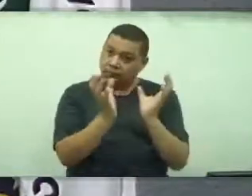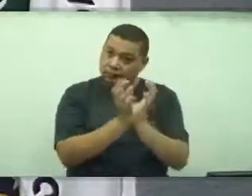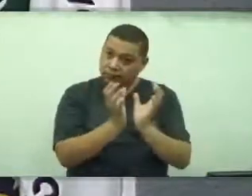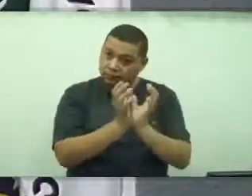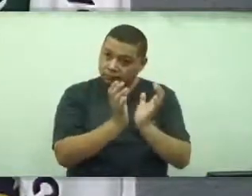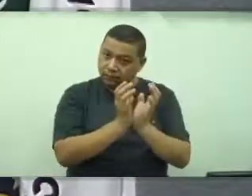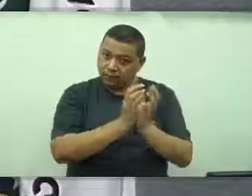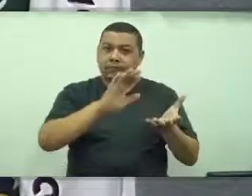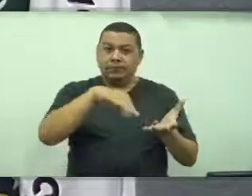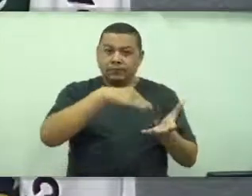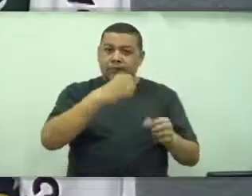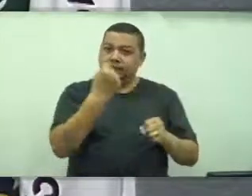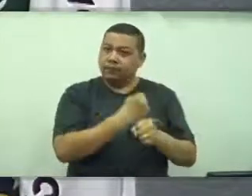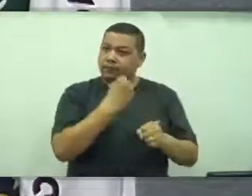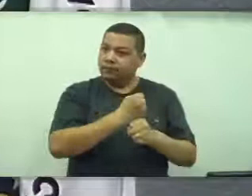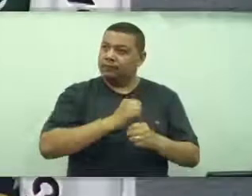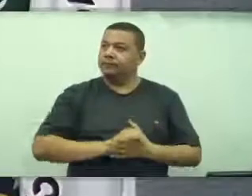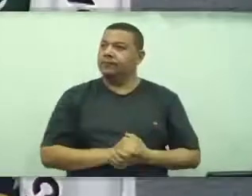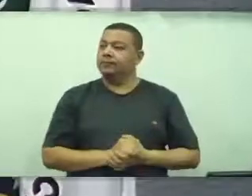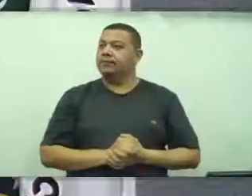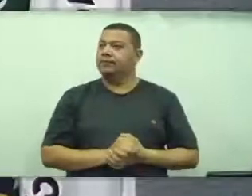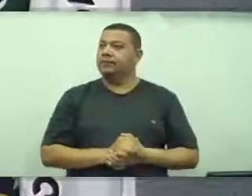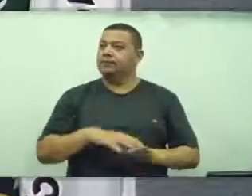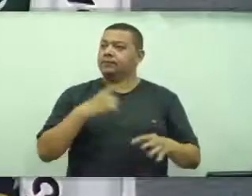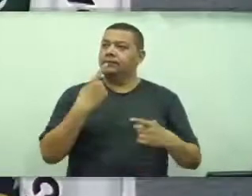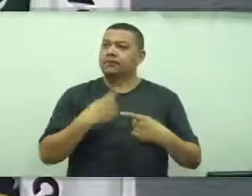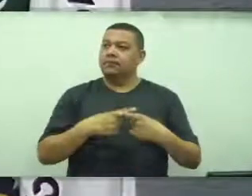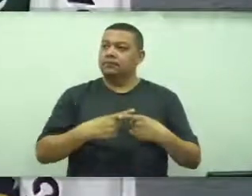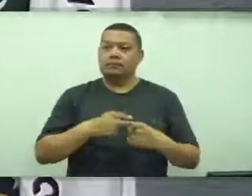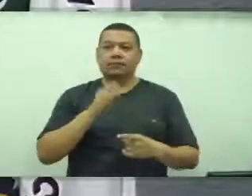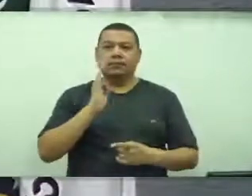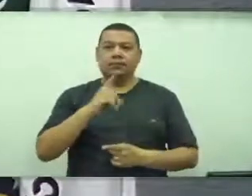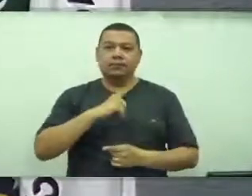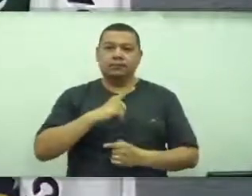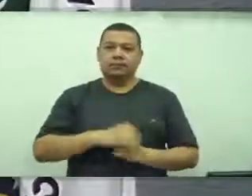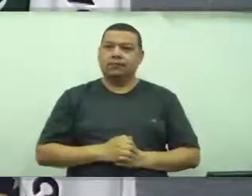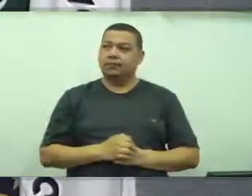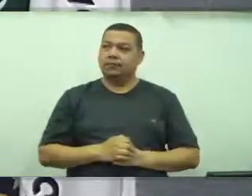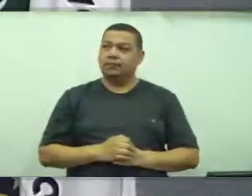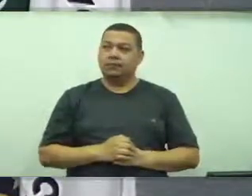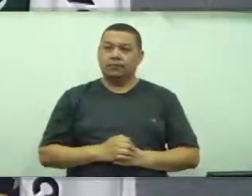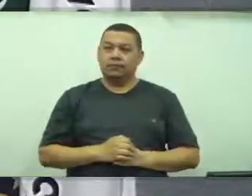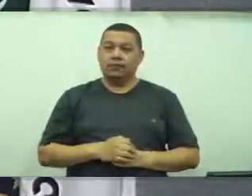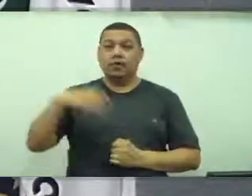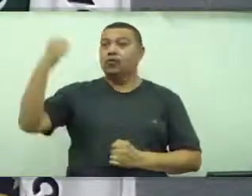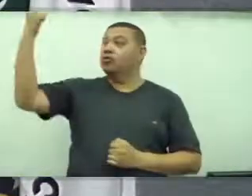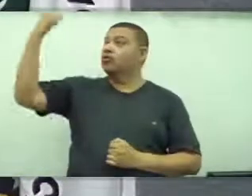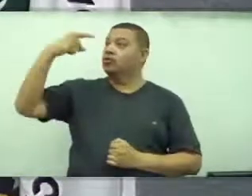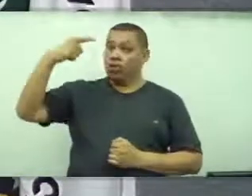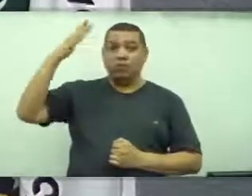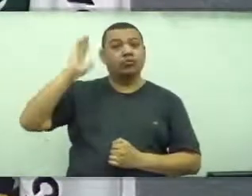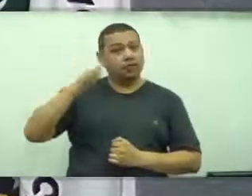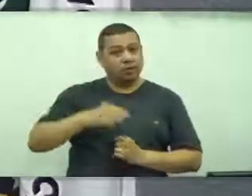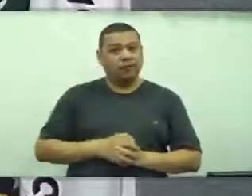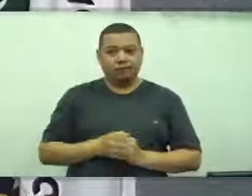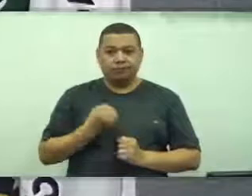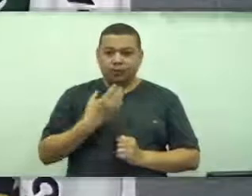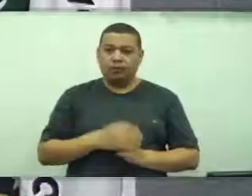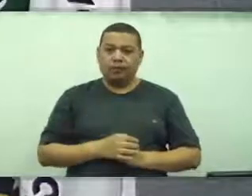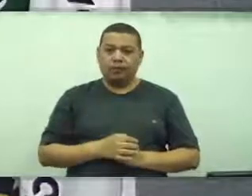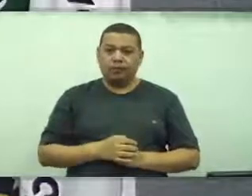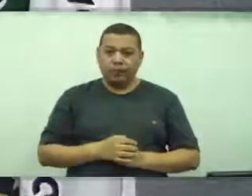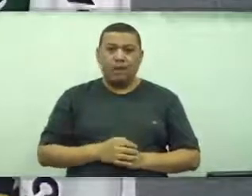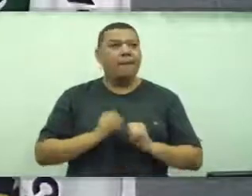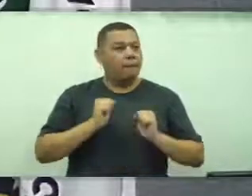de Obras, tendo em vista que já chegou o período de estiagem, secretário. Já está bem seco, já dá de fazer